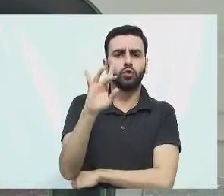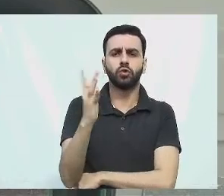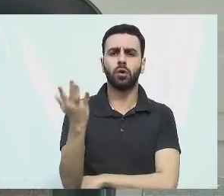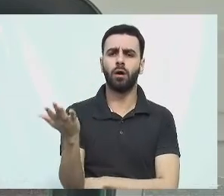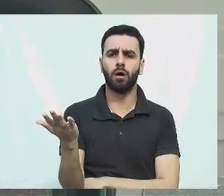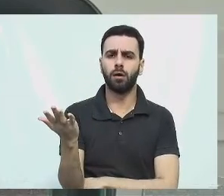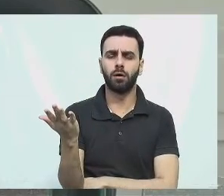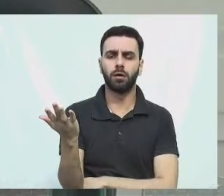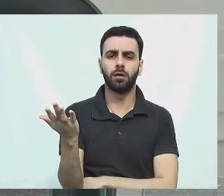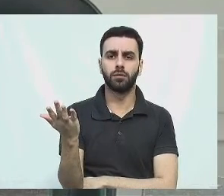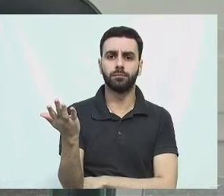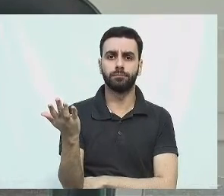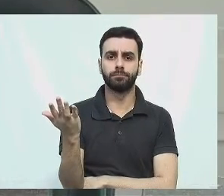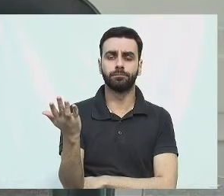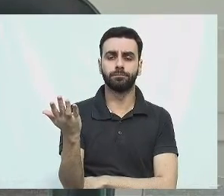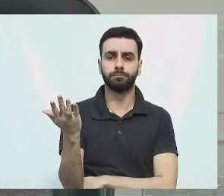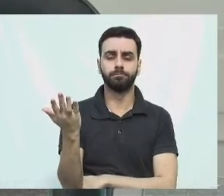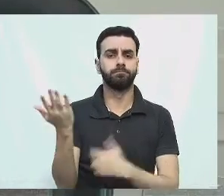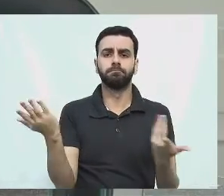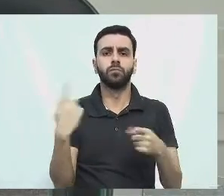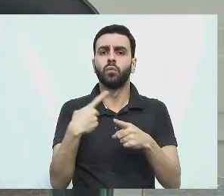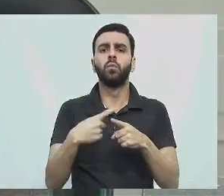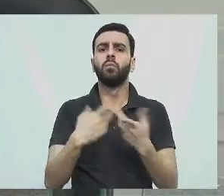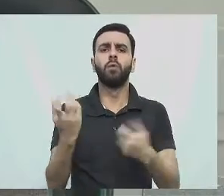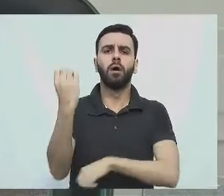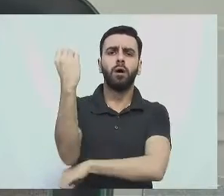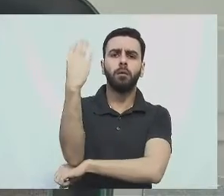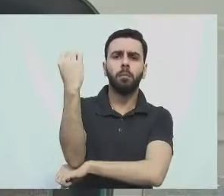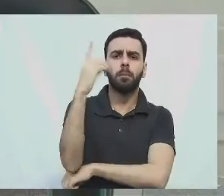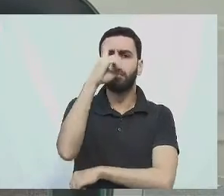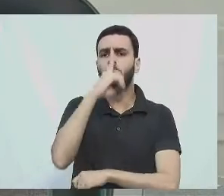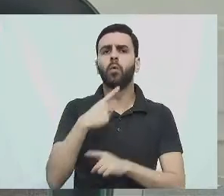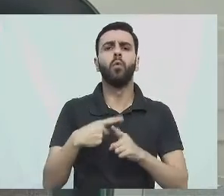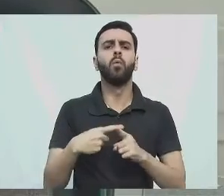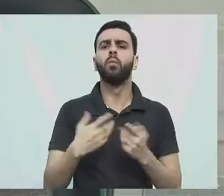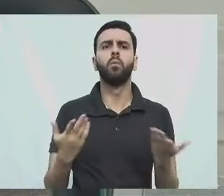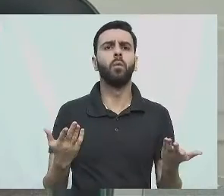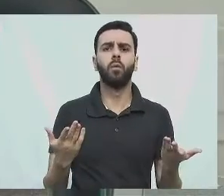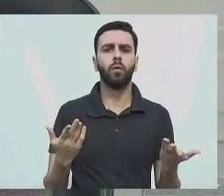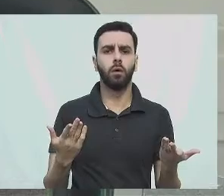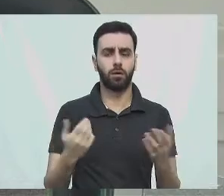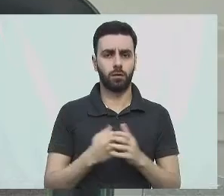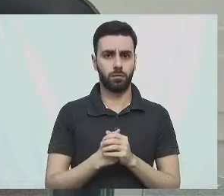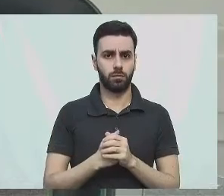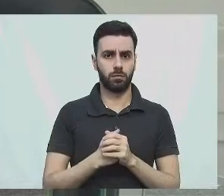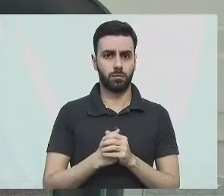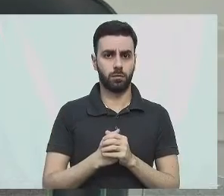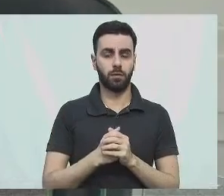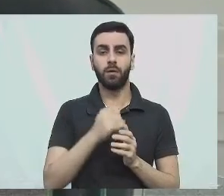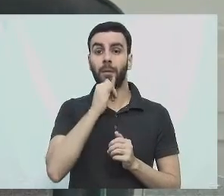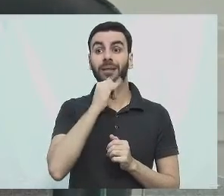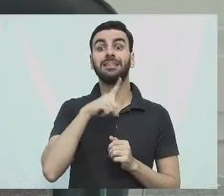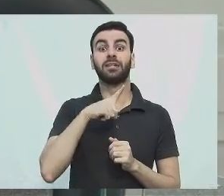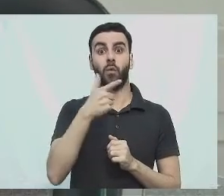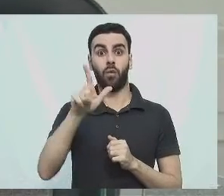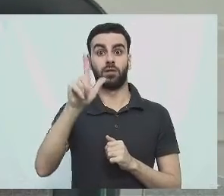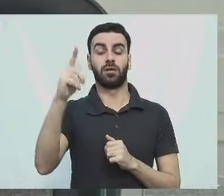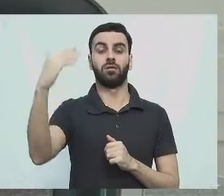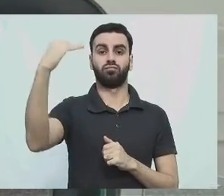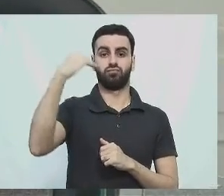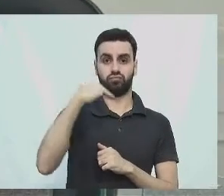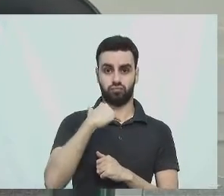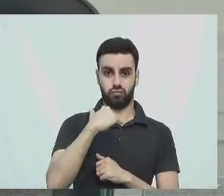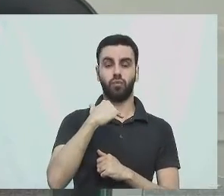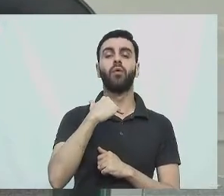Então, por quê que ele está desligado? Ele está desligado, se você descer lá na Joaquim Lopes